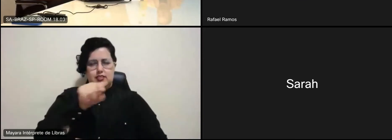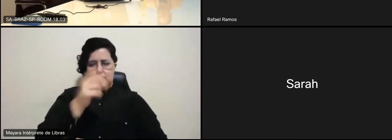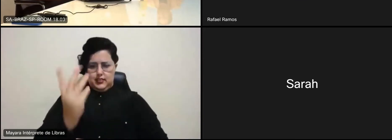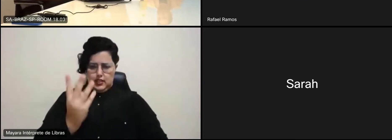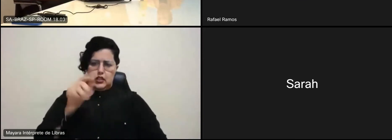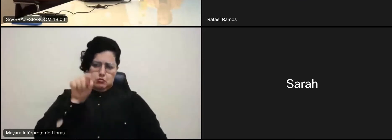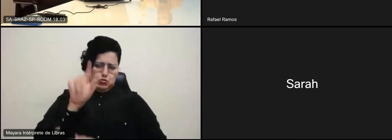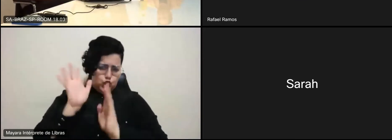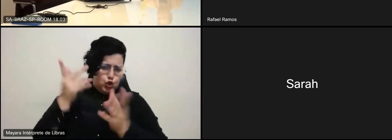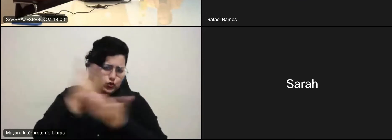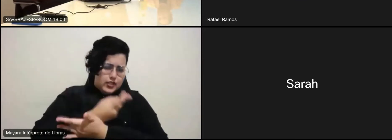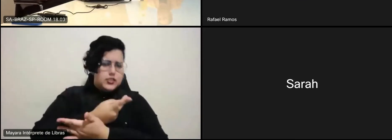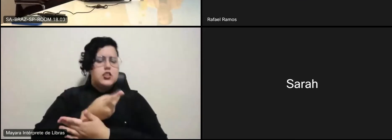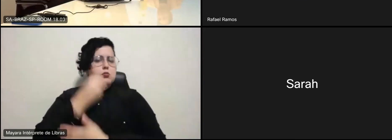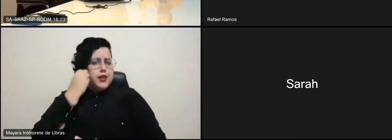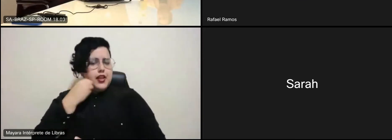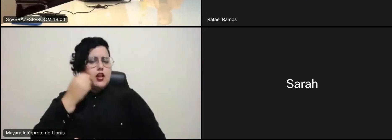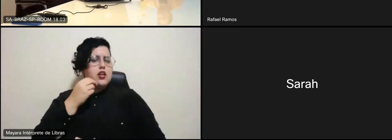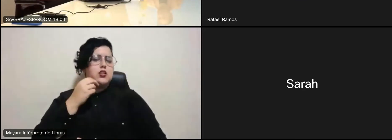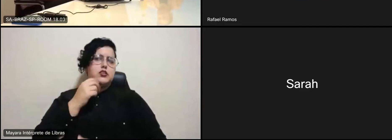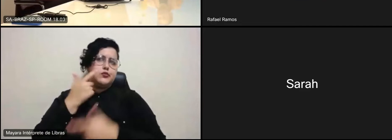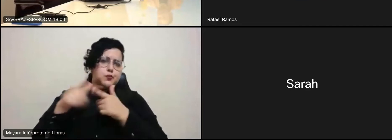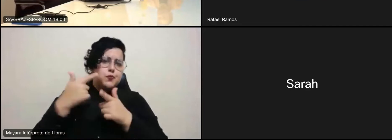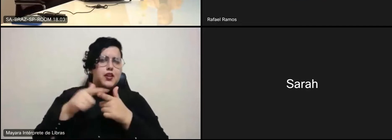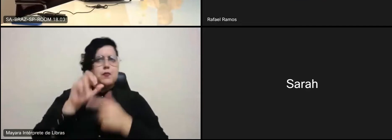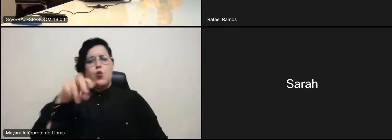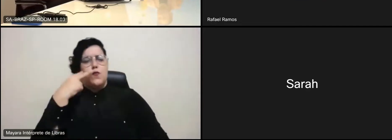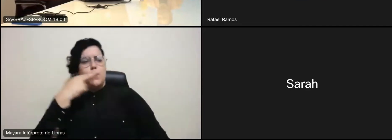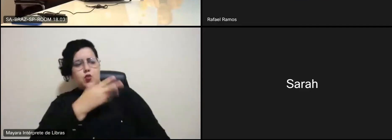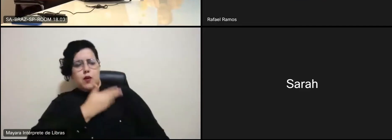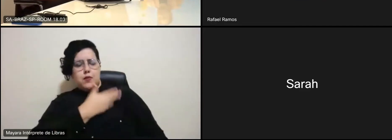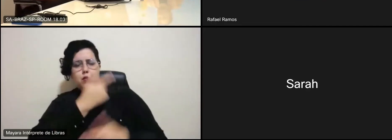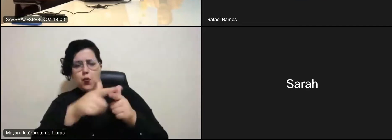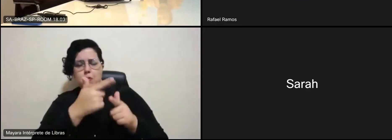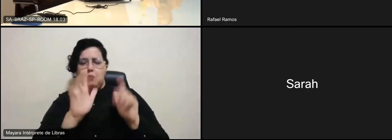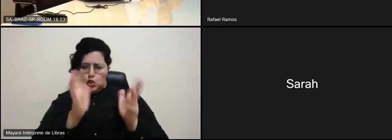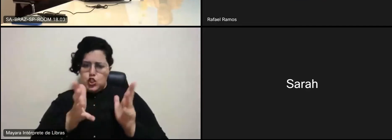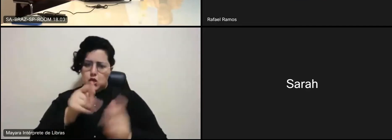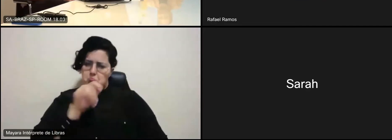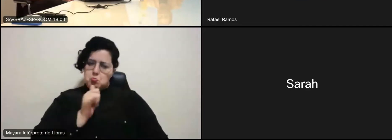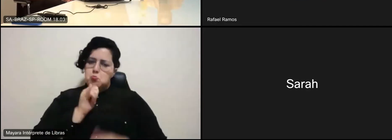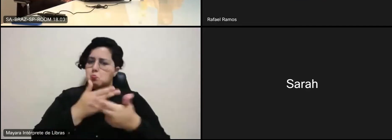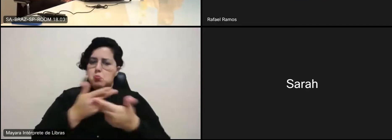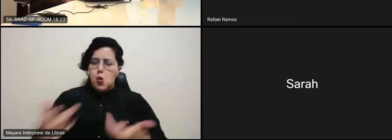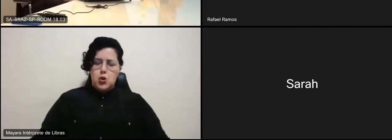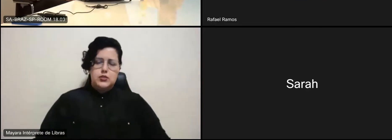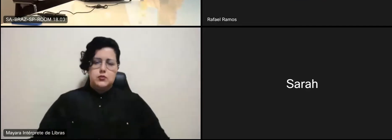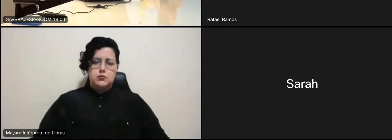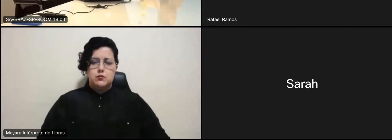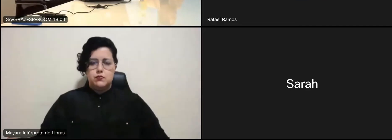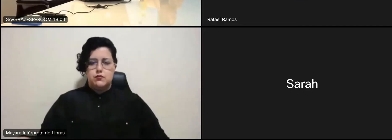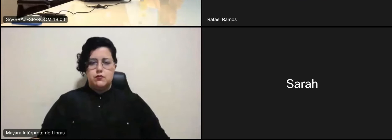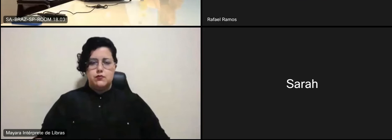tiveram alguma experiência parecida, seja com vocês, com algum colega que vocês queiram compartilhar com a gente, por favor? Então, acho que